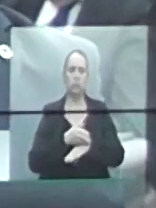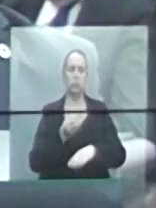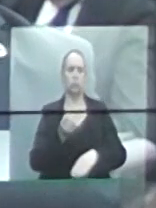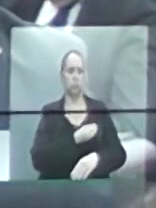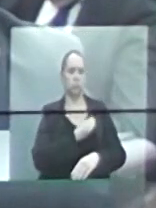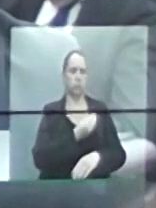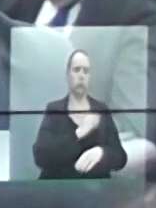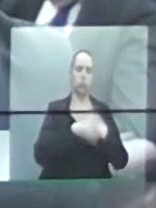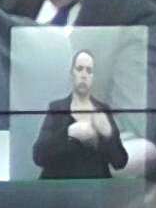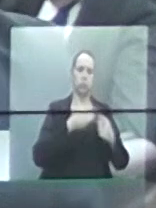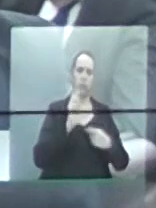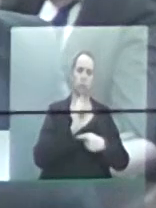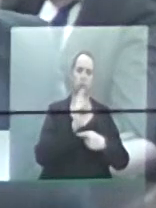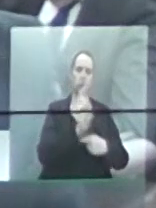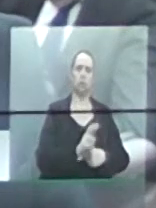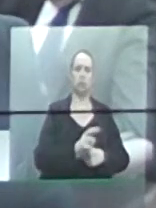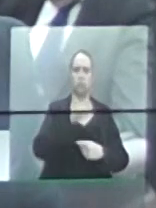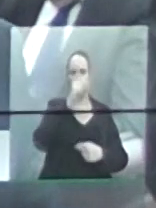aqui conosco,